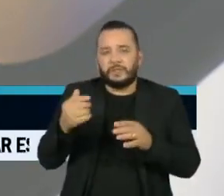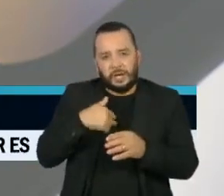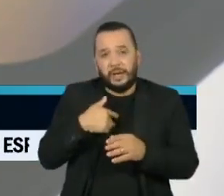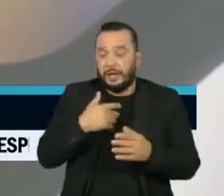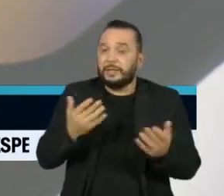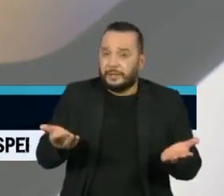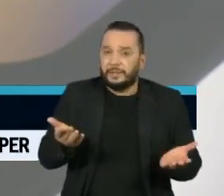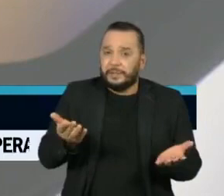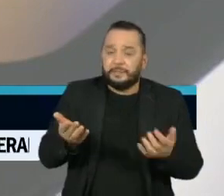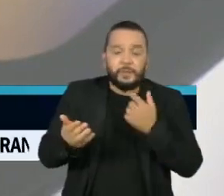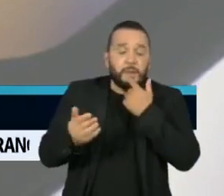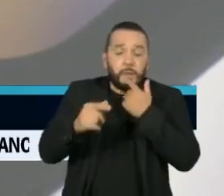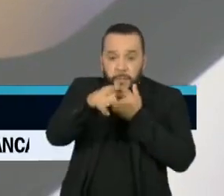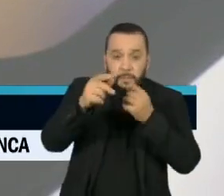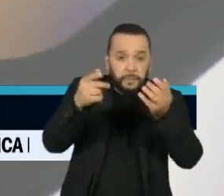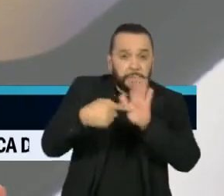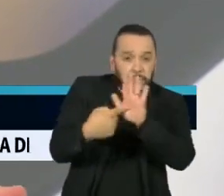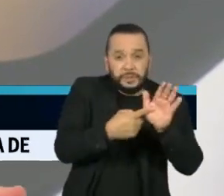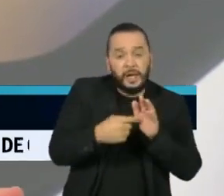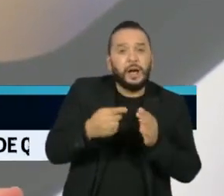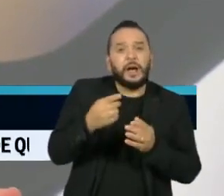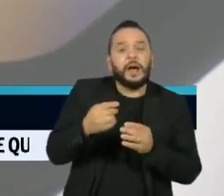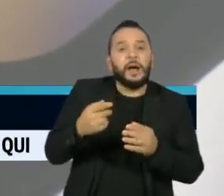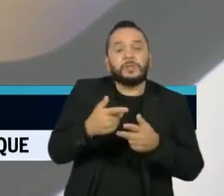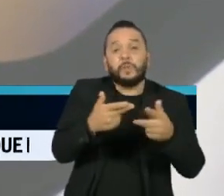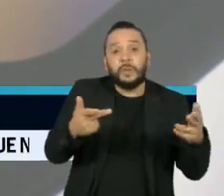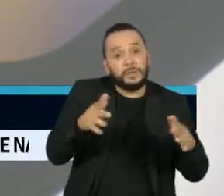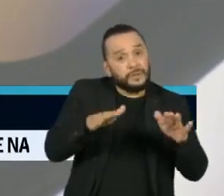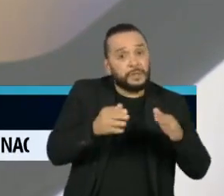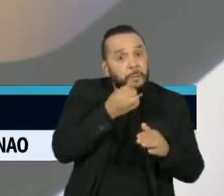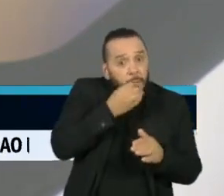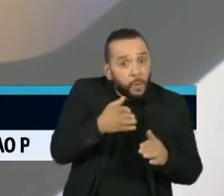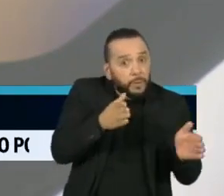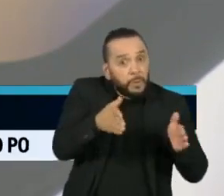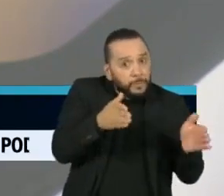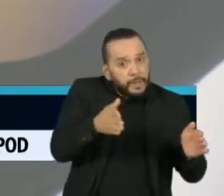Então, mas só para mostrar que as coisas que são boas no momento podem ser